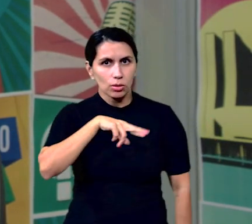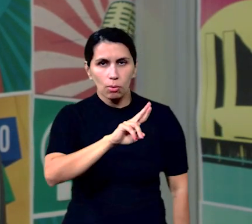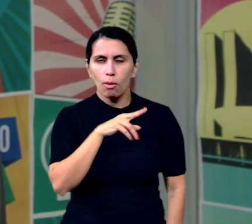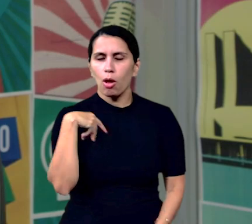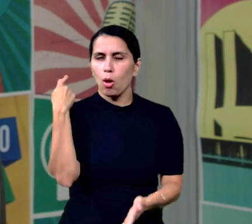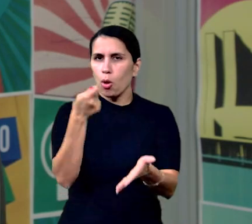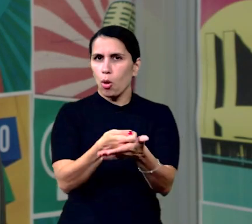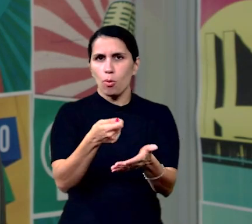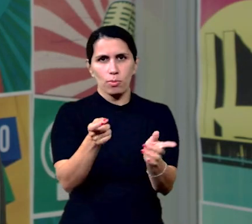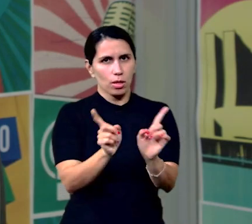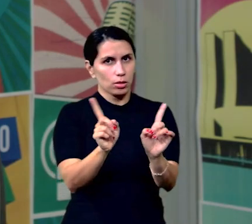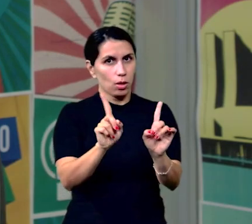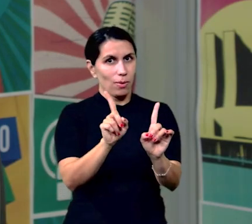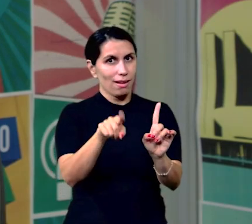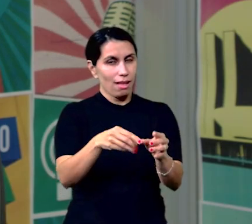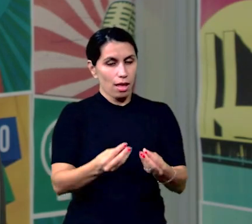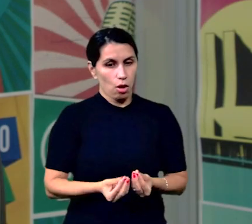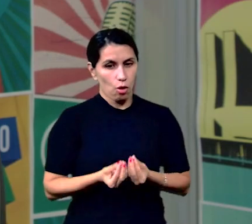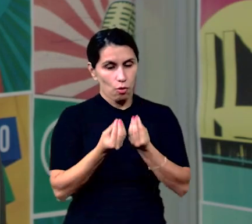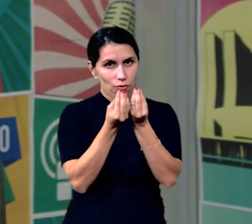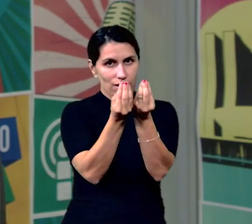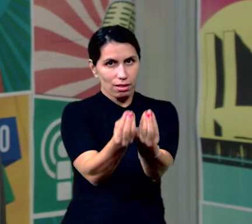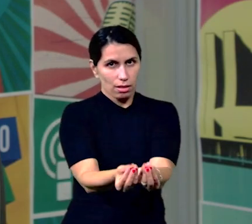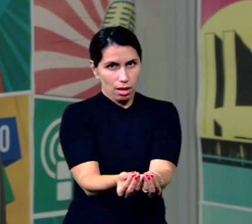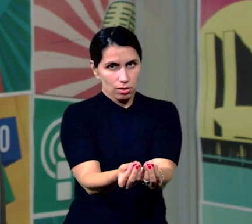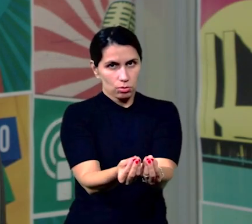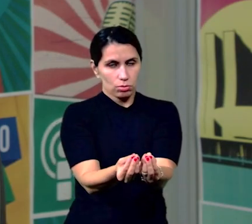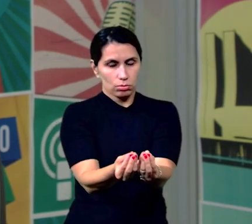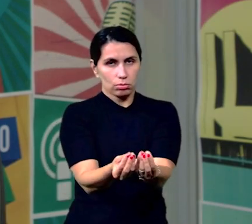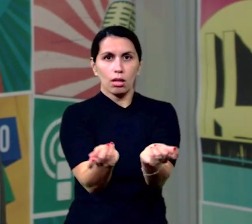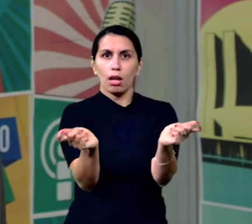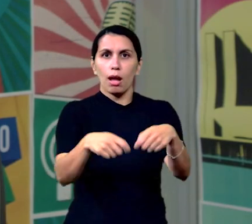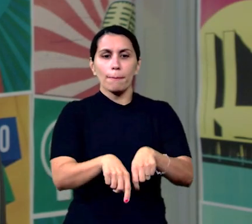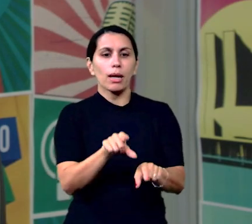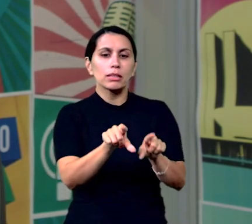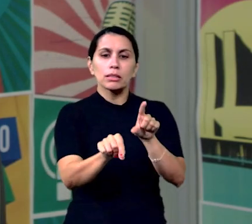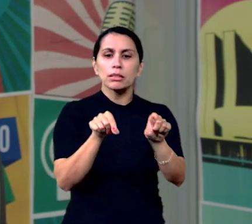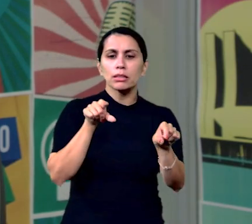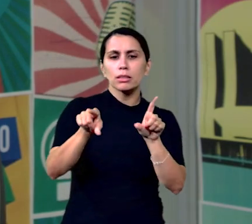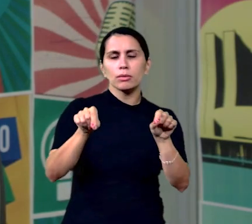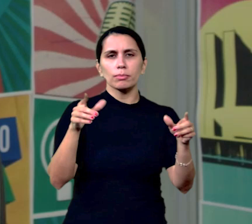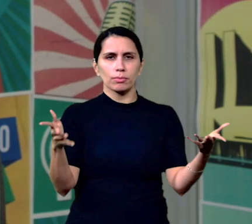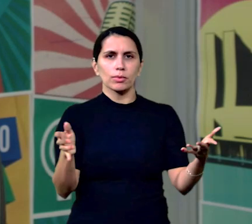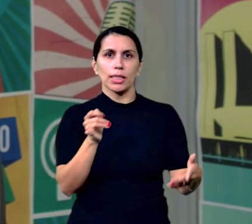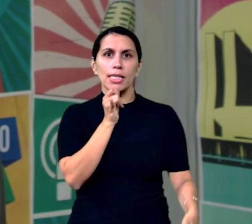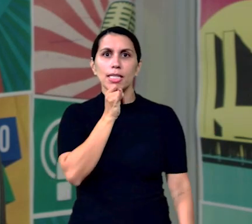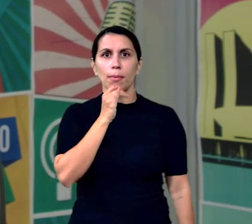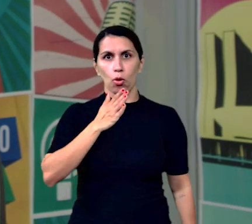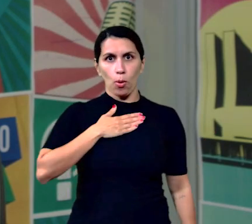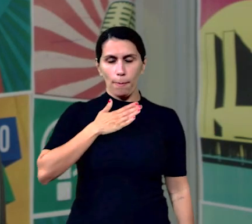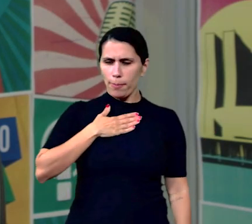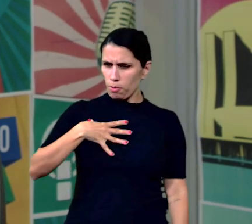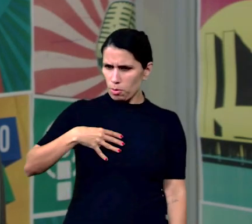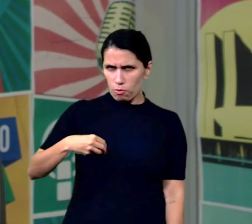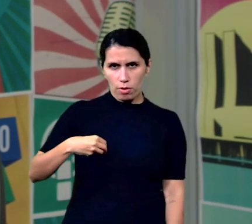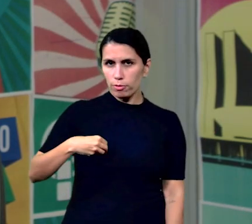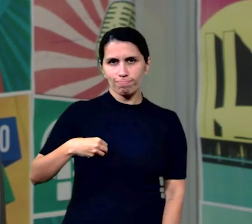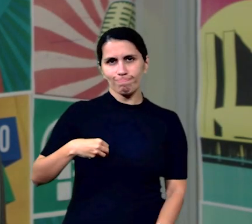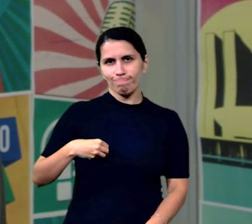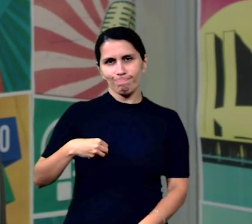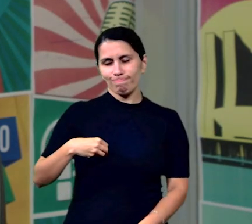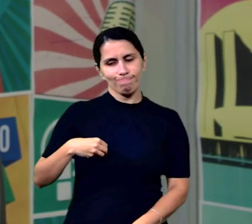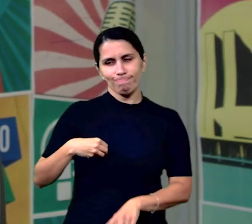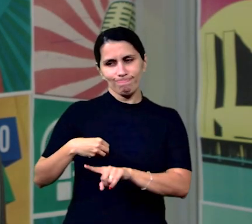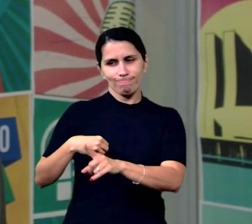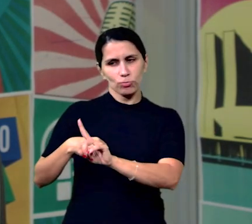é obrigatório, ele tem que ser ofertado, mas ele é facultativo, né, isso quer dizer o quê? Eu posso dizer que o meu filho não vai receber